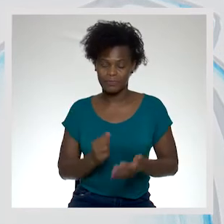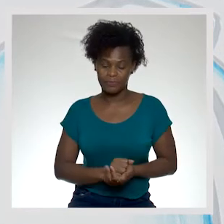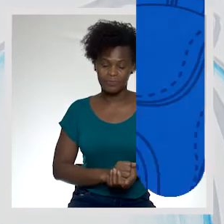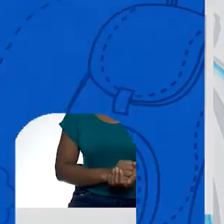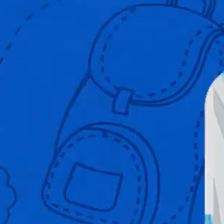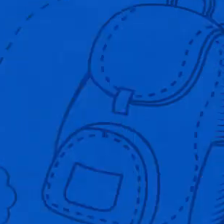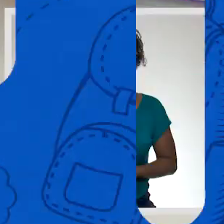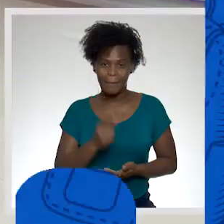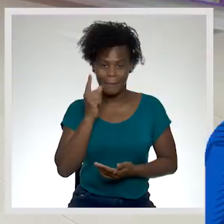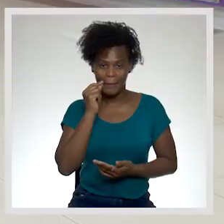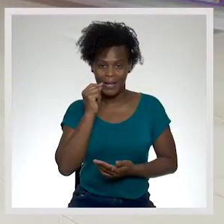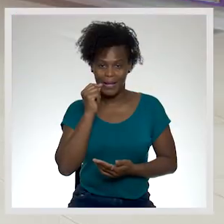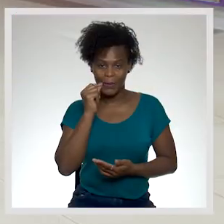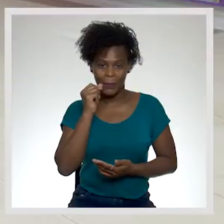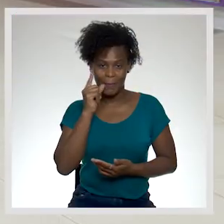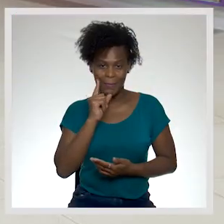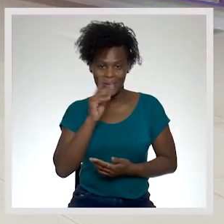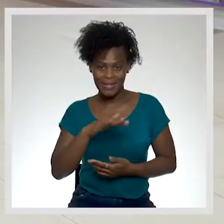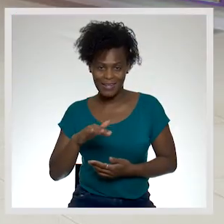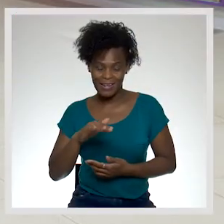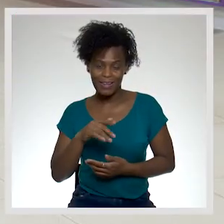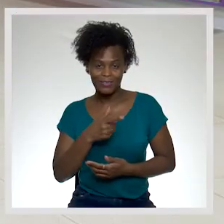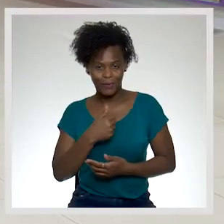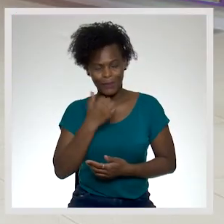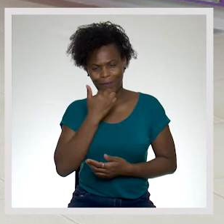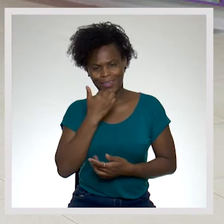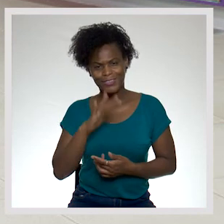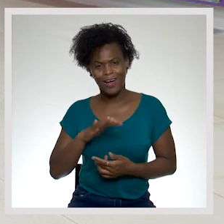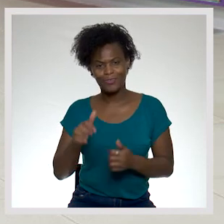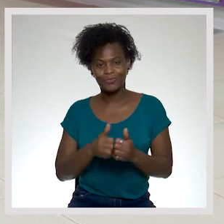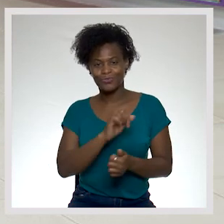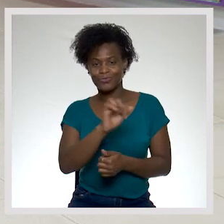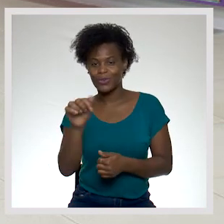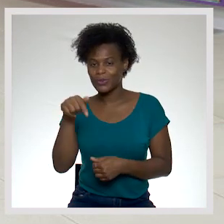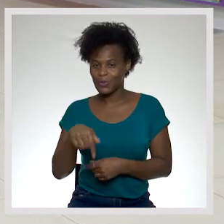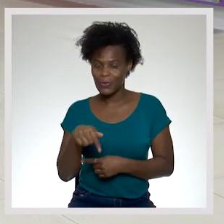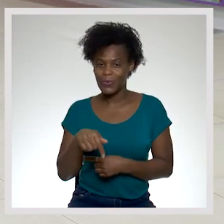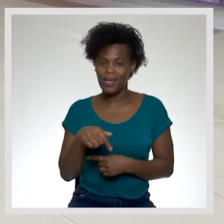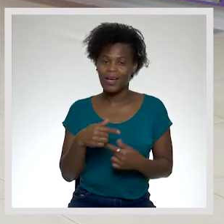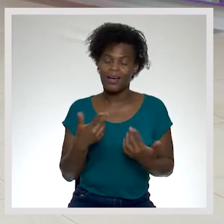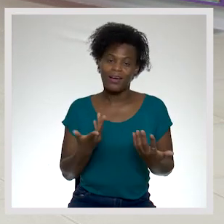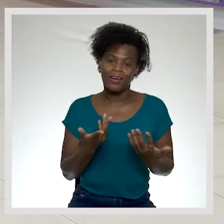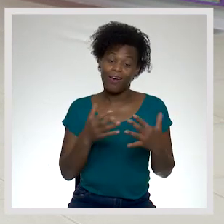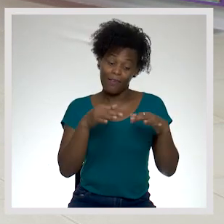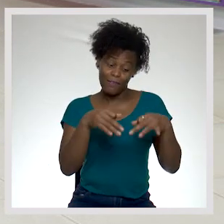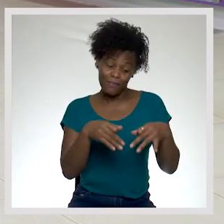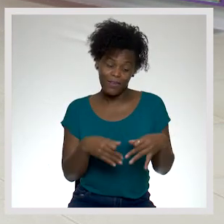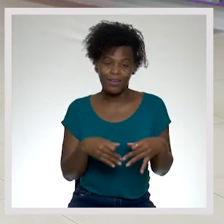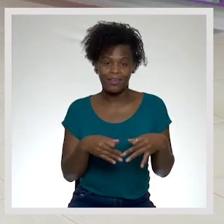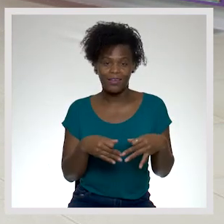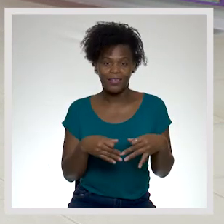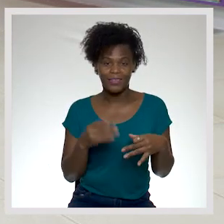recursos. Meninos e meninas, foi um prazer estar convosco hoje. Chegamos